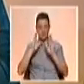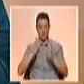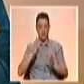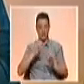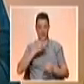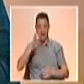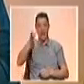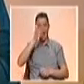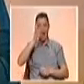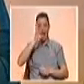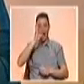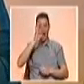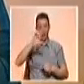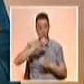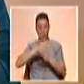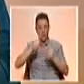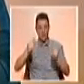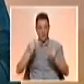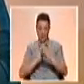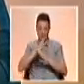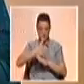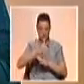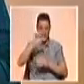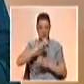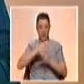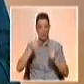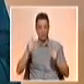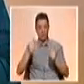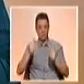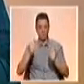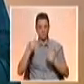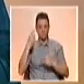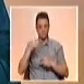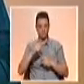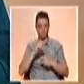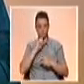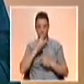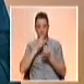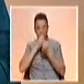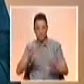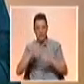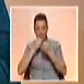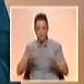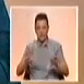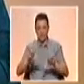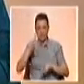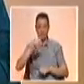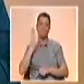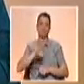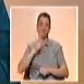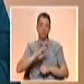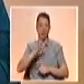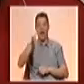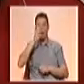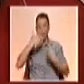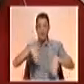que a água de qualidade, o acesso de água, à água de qualidade tem risco, quer por desperdício, quer pela poluição da água,